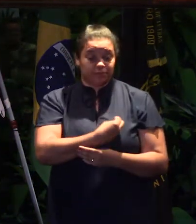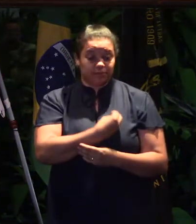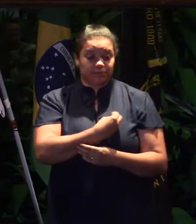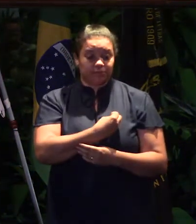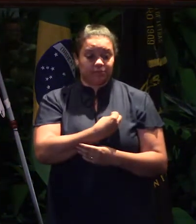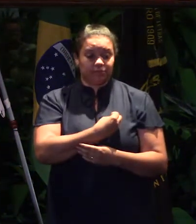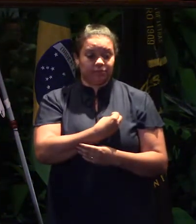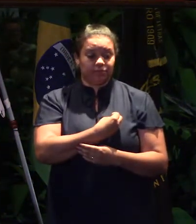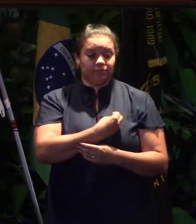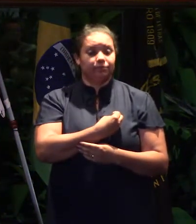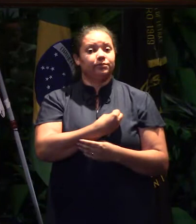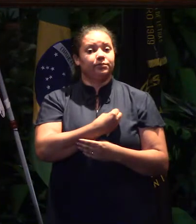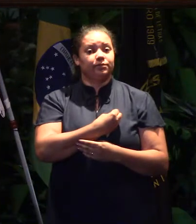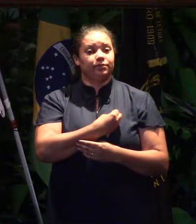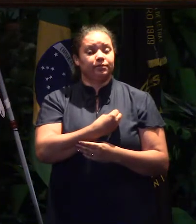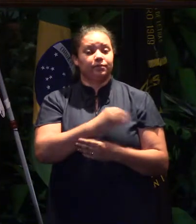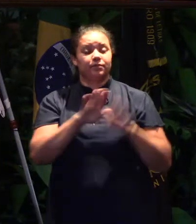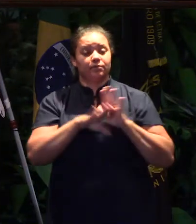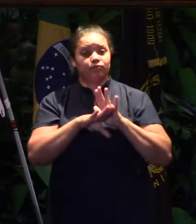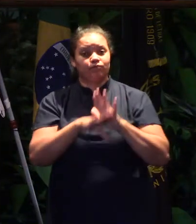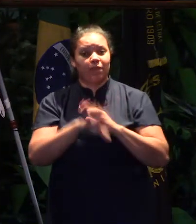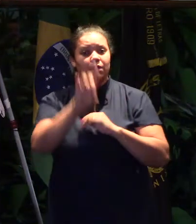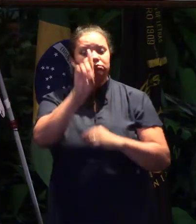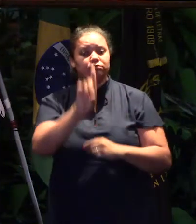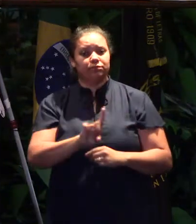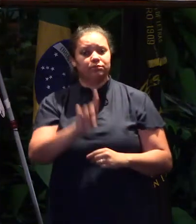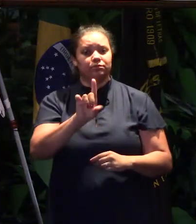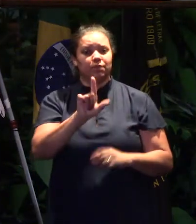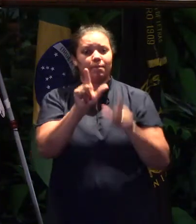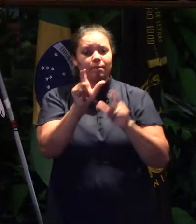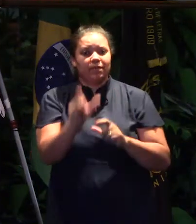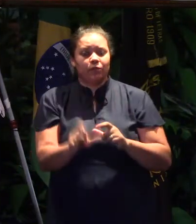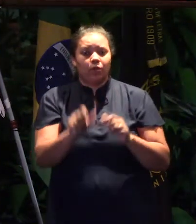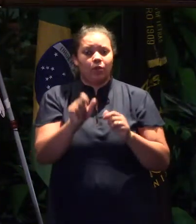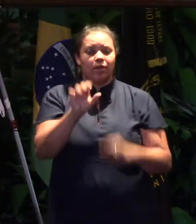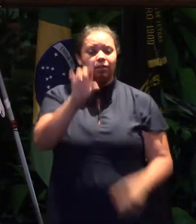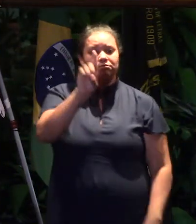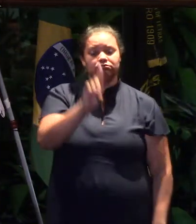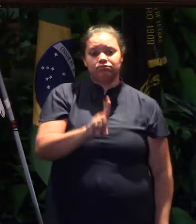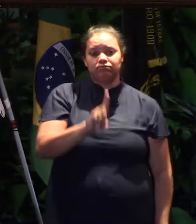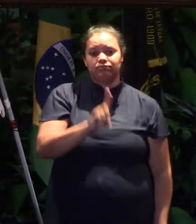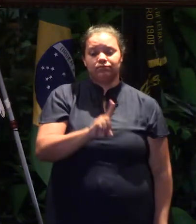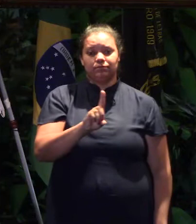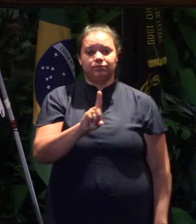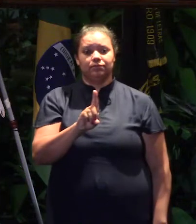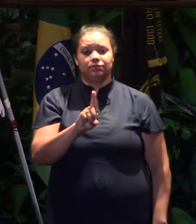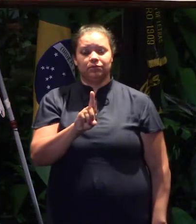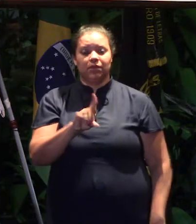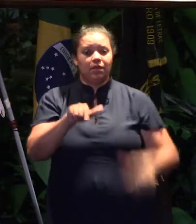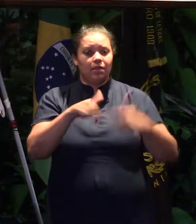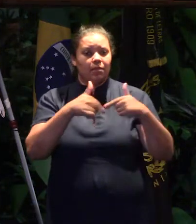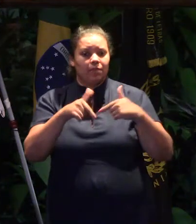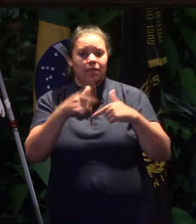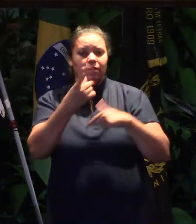exerceu ativismo no campo dos direitos humanos de pessoas com deficiência, tendo inclusive trabalhado por